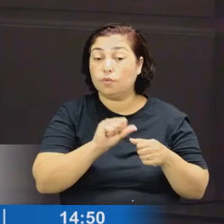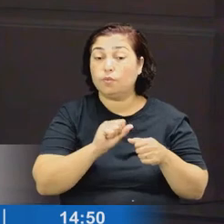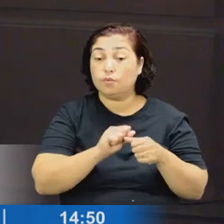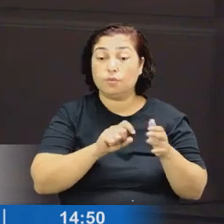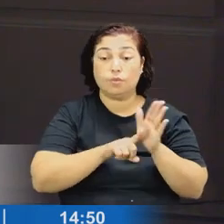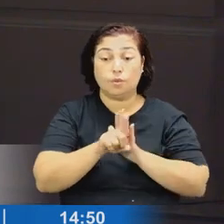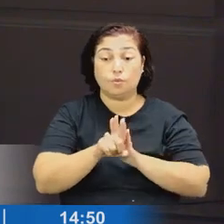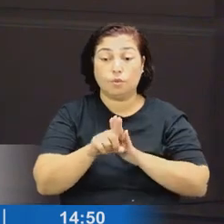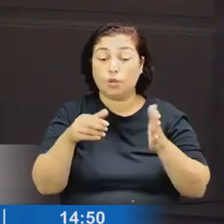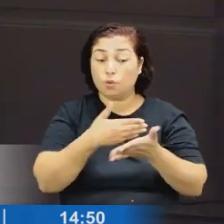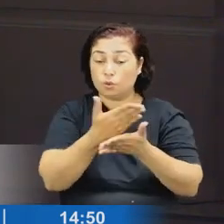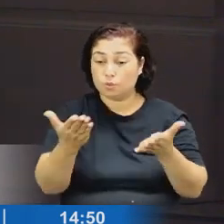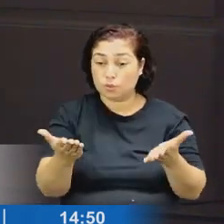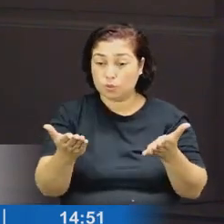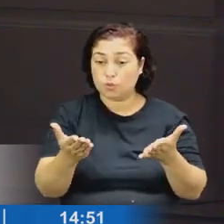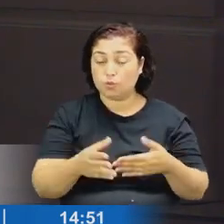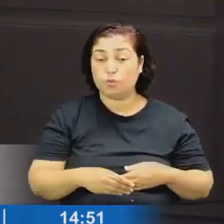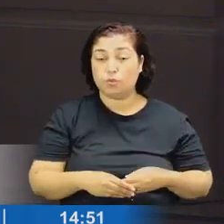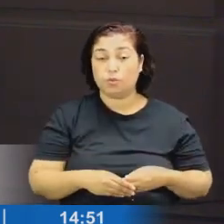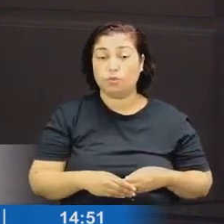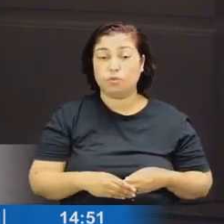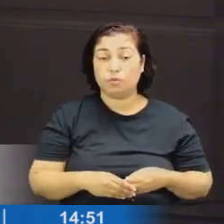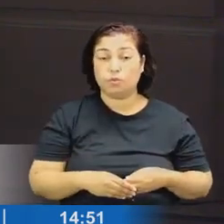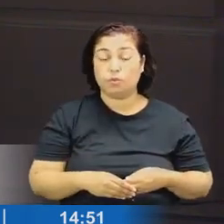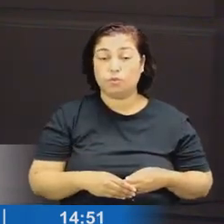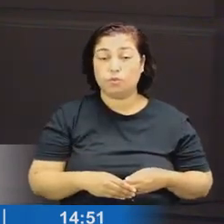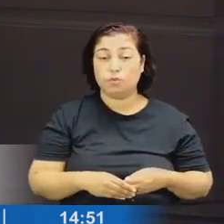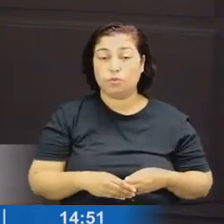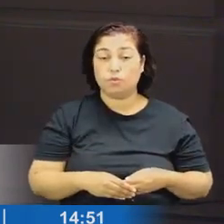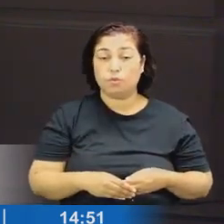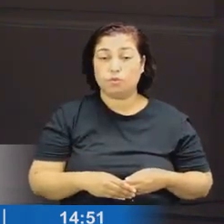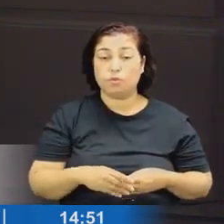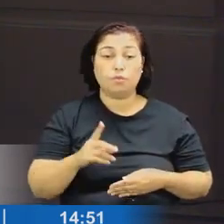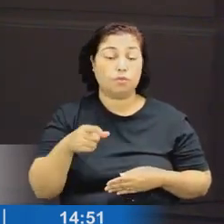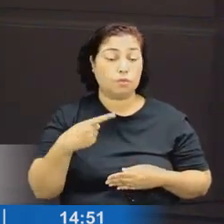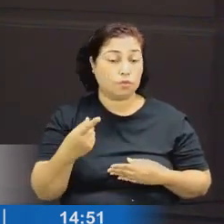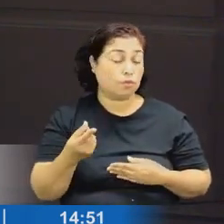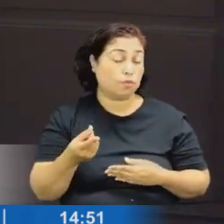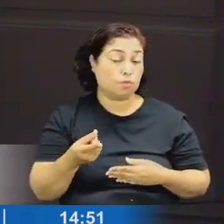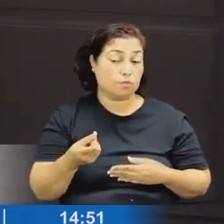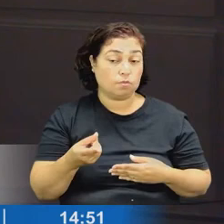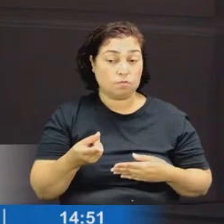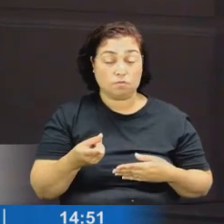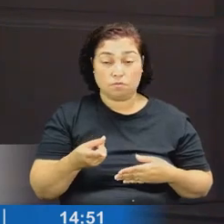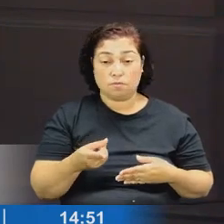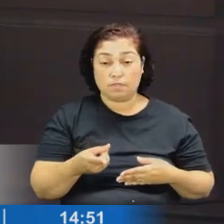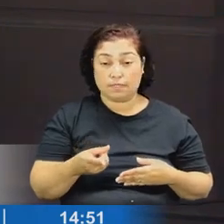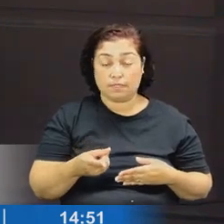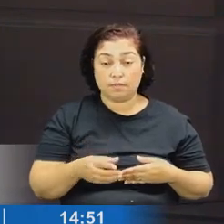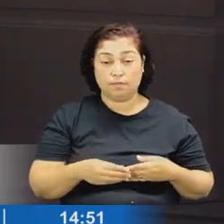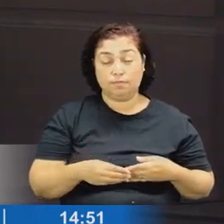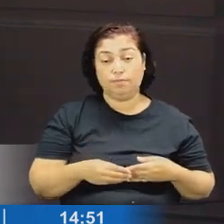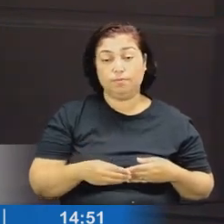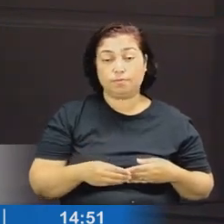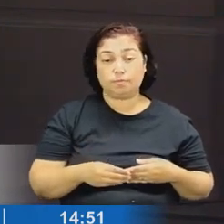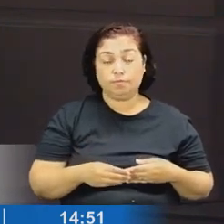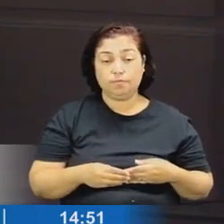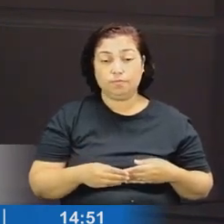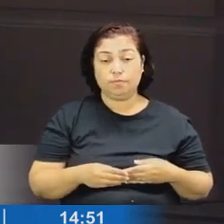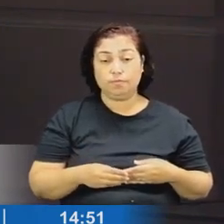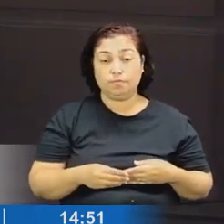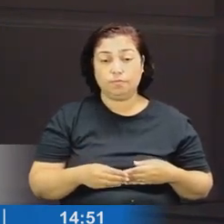vocês que aí o pessoal depois que vê no gravado não vai ter oportunidade disso né não assim agora